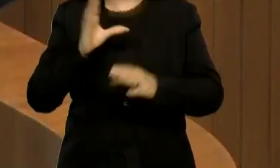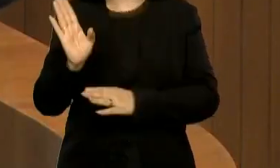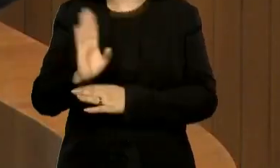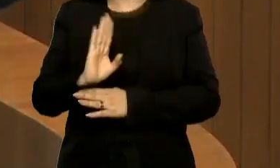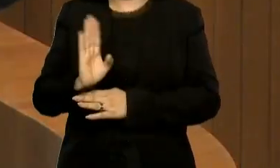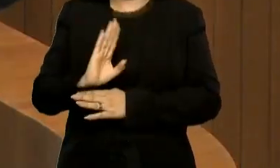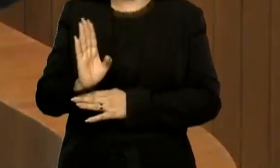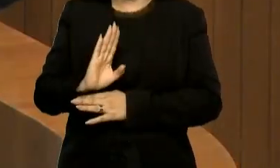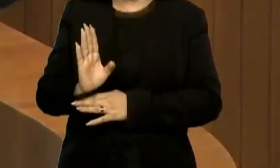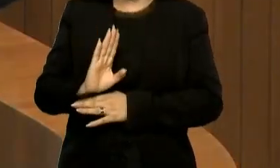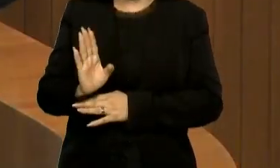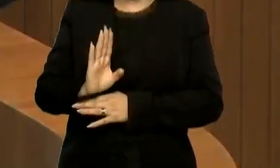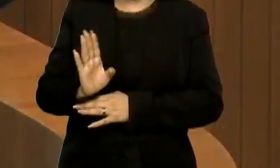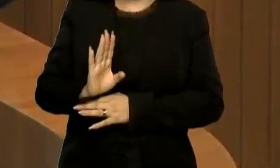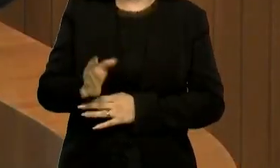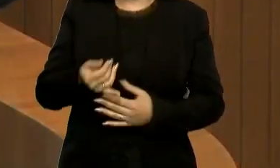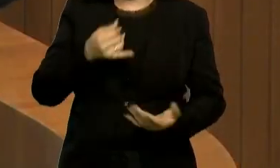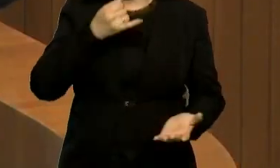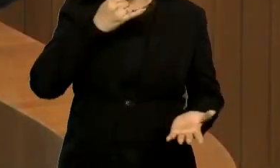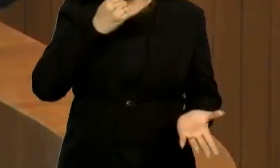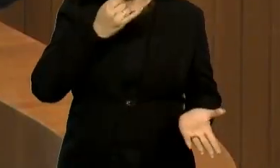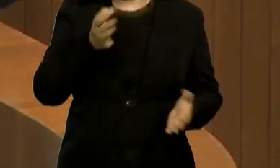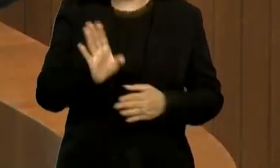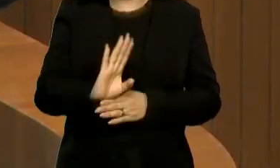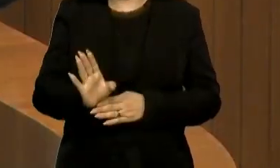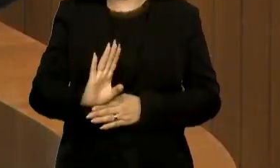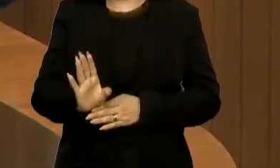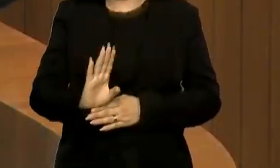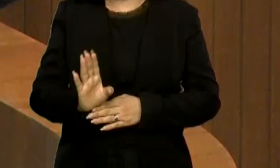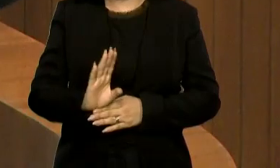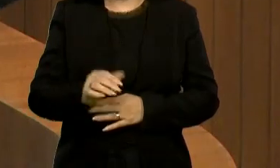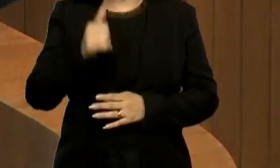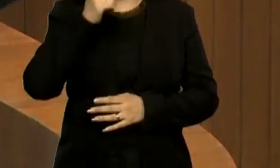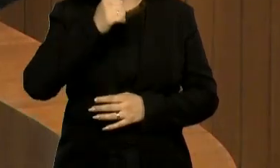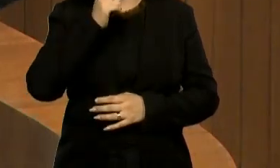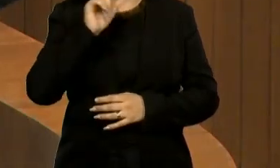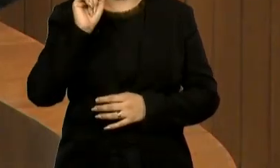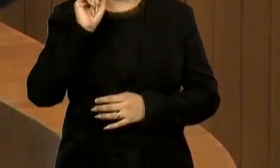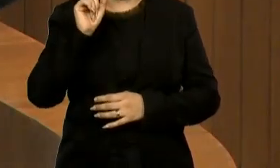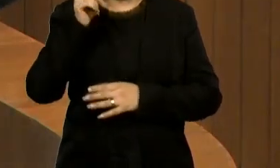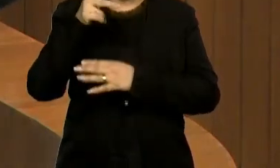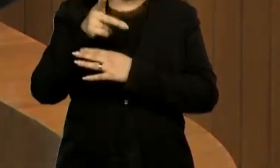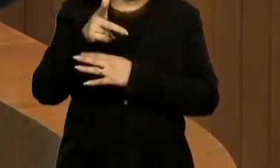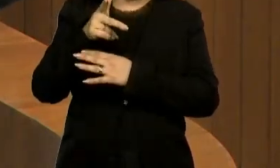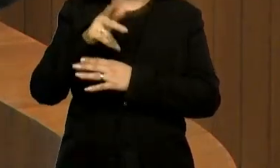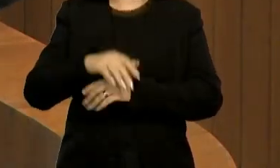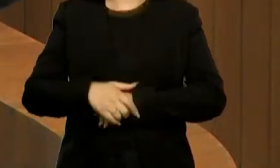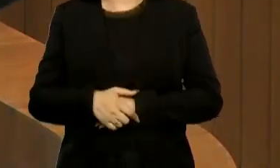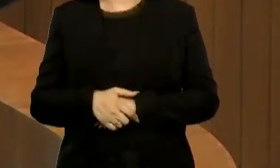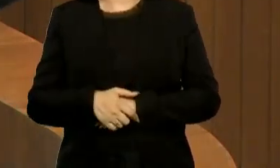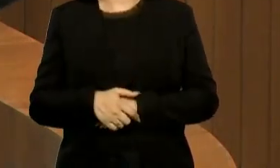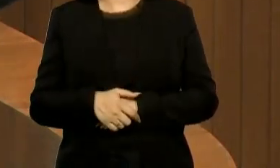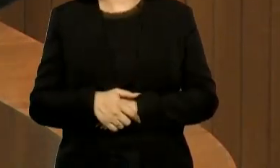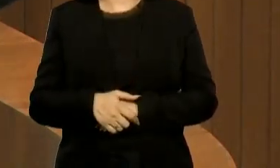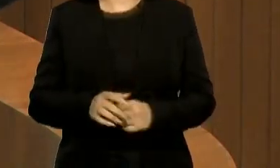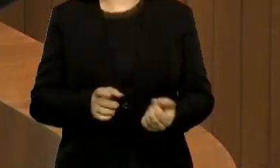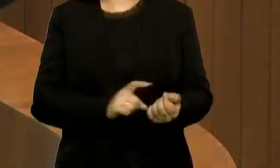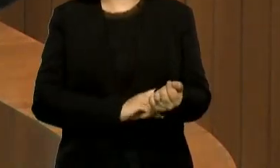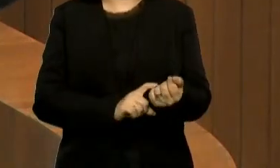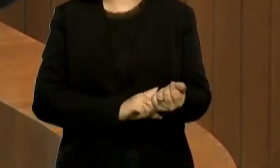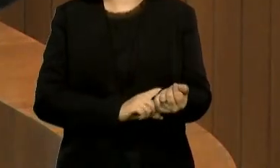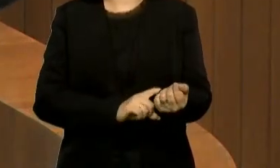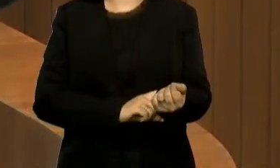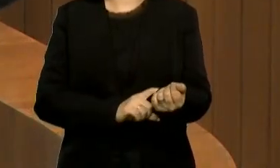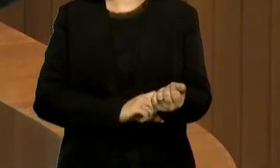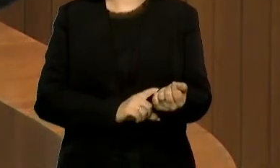né, infeliz da moça que gravou, empolgada com os ânimos